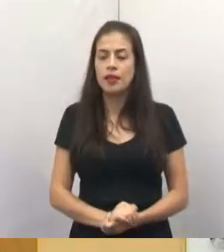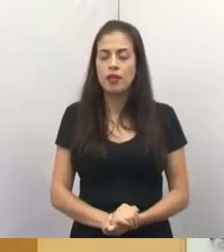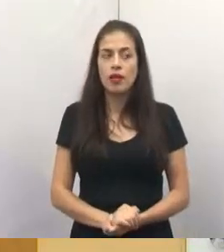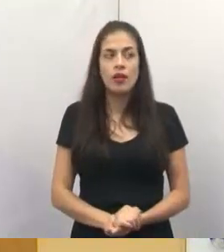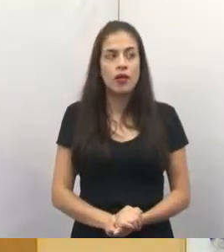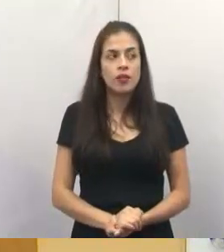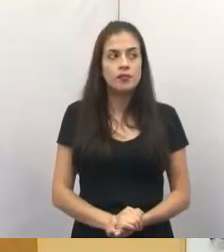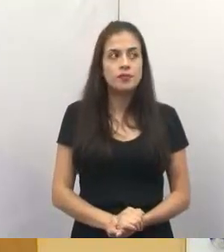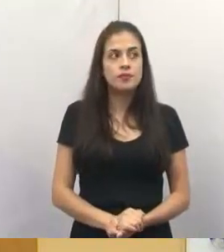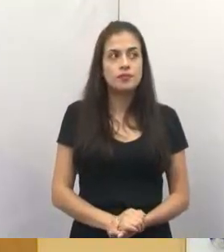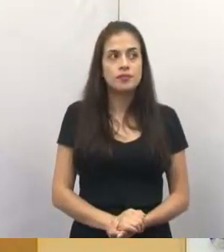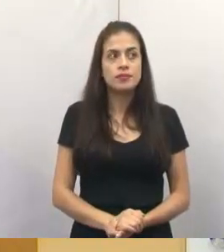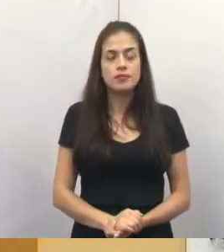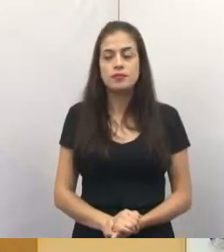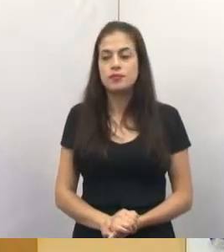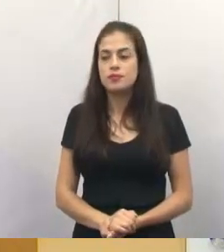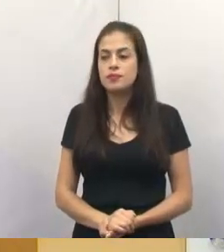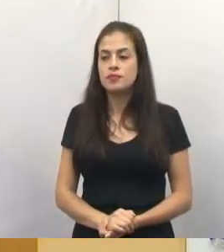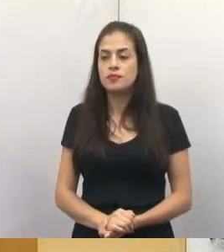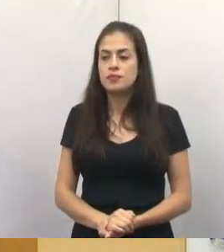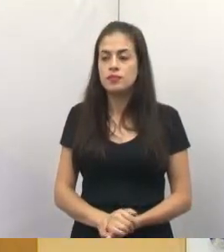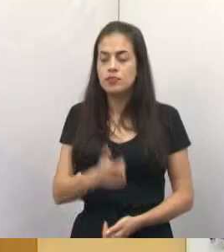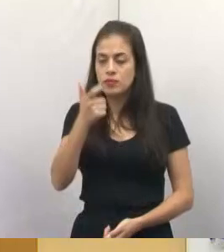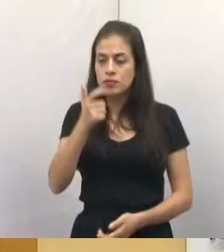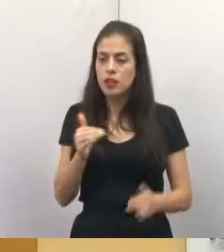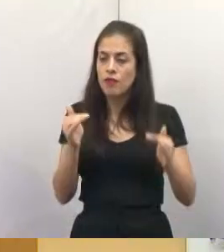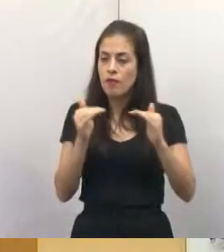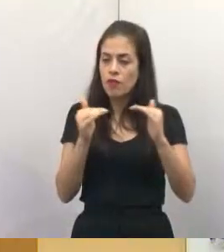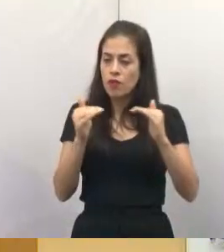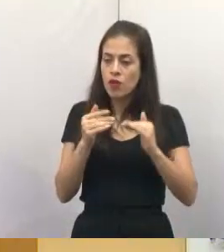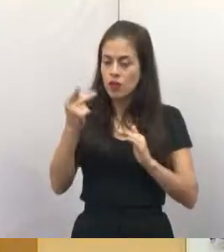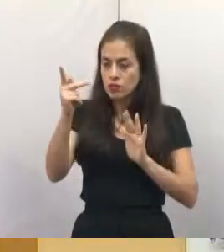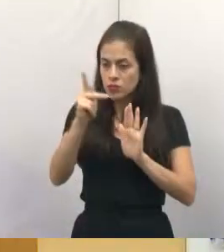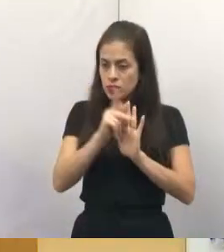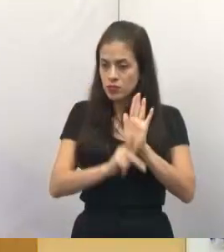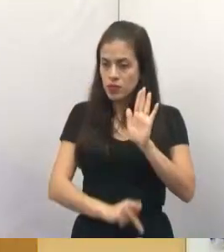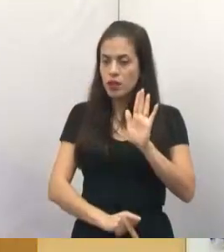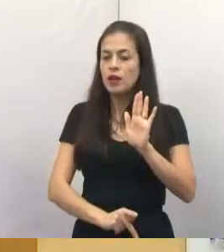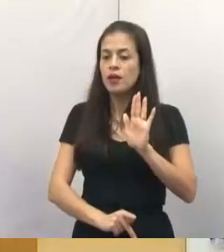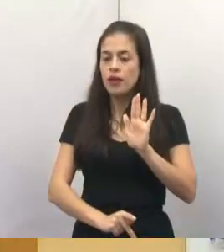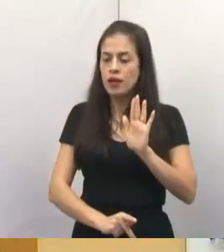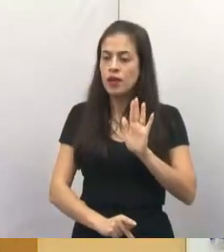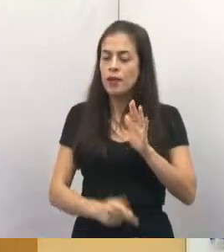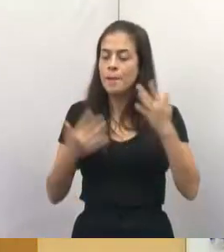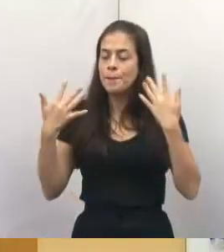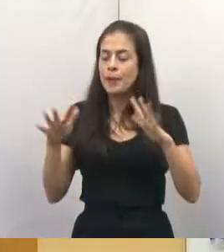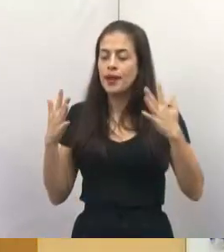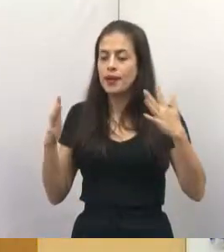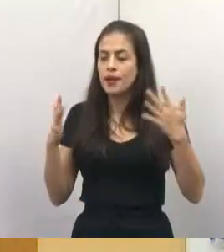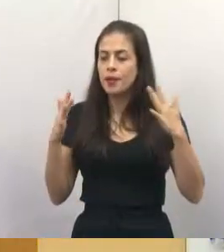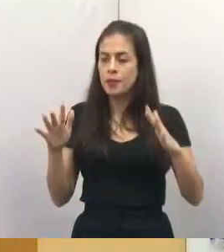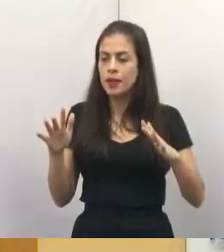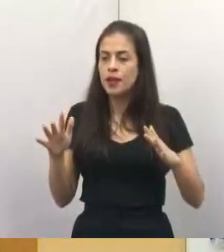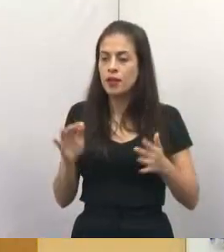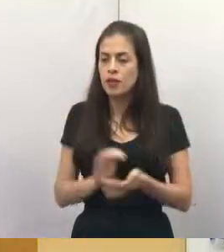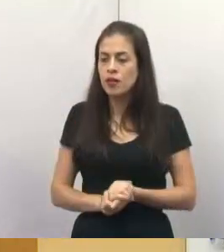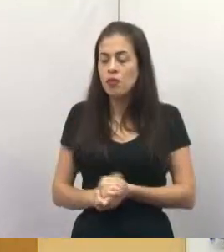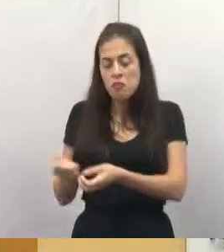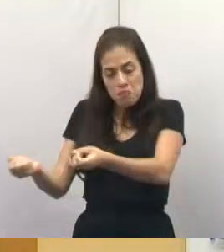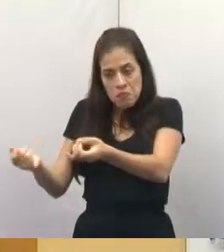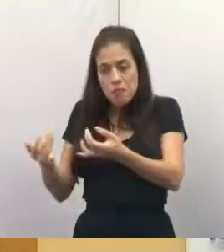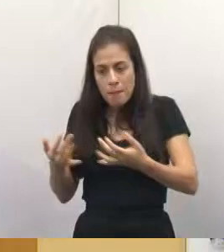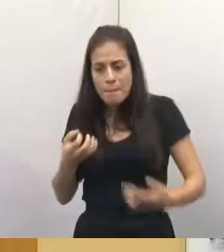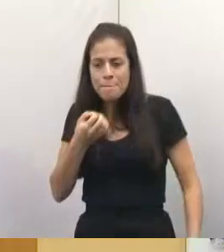dizer que serei favorável ao seu projeto, que parabéns mais uma vez, que ele vem de grandeza para a